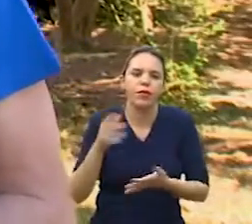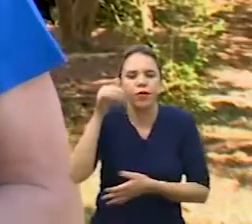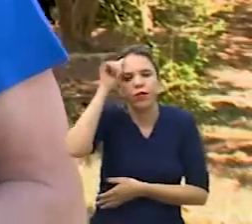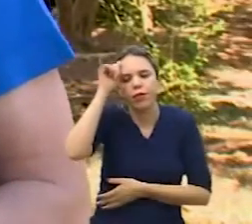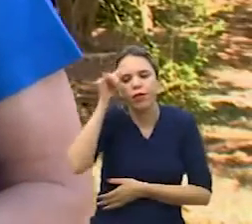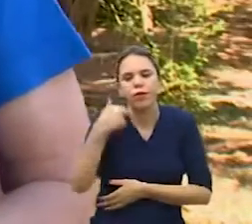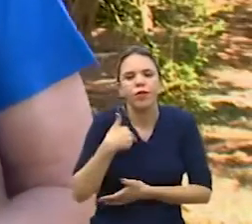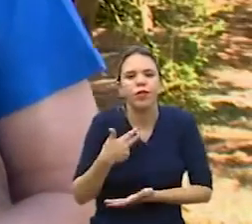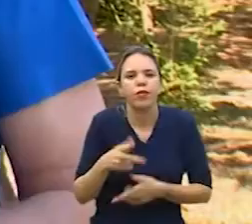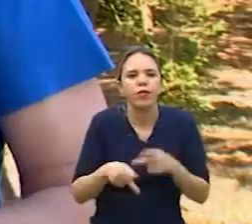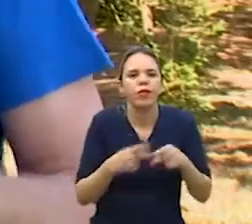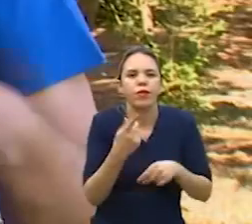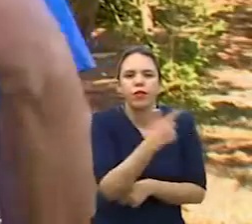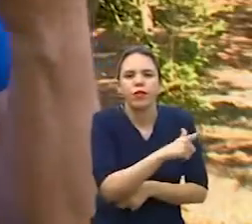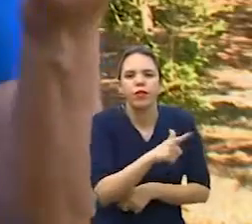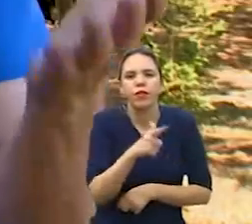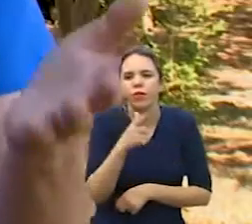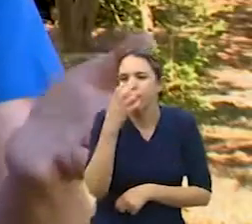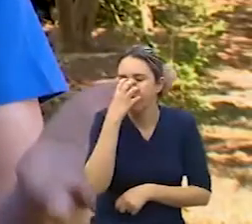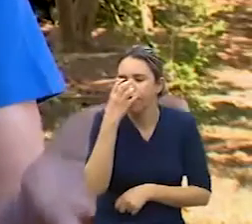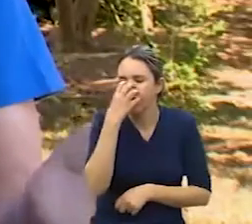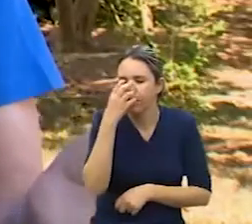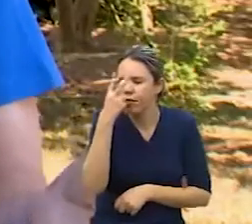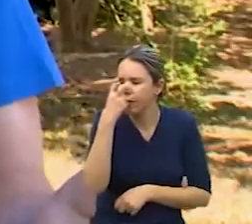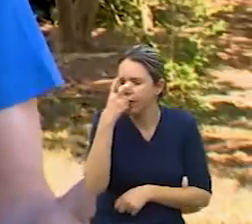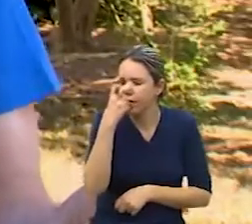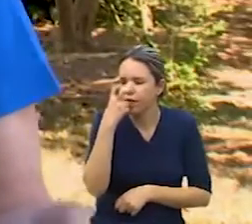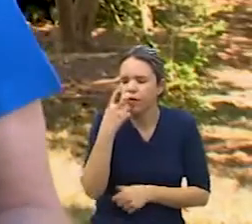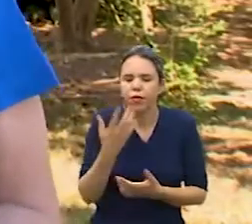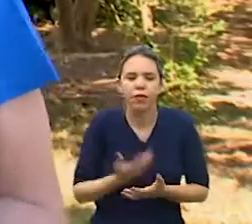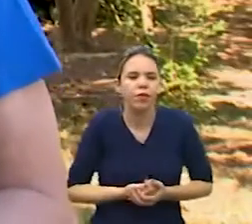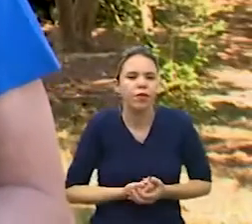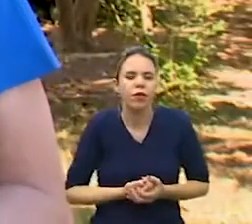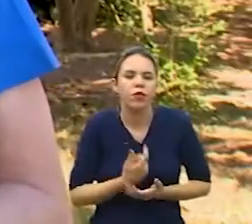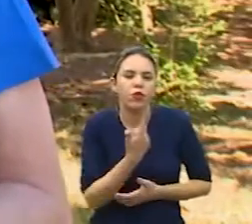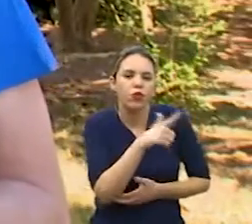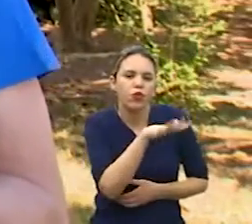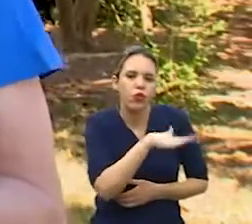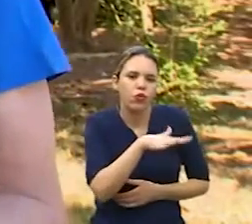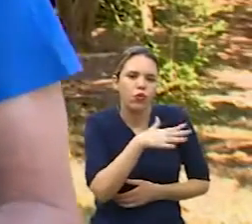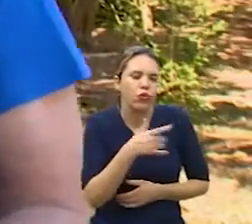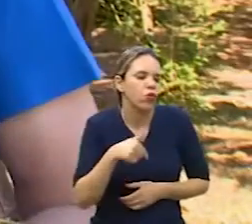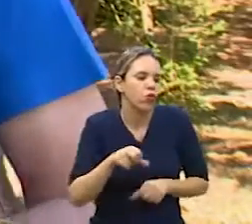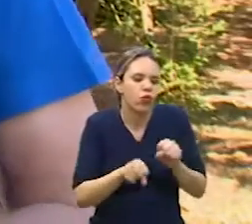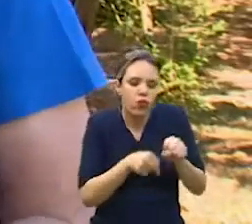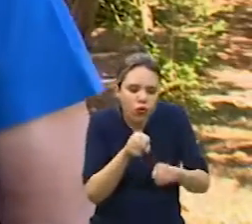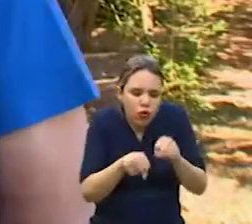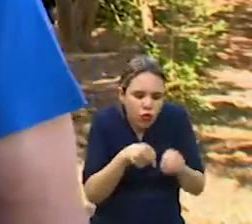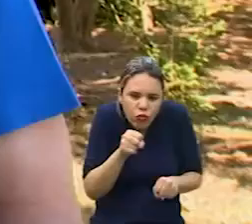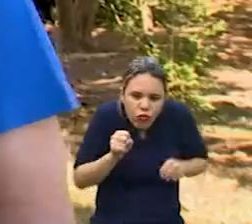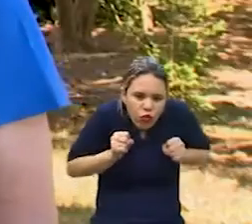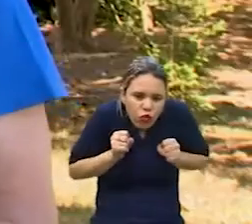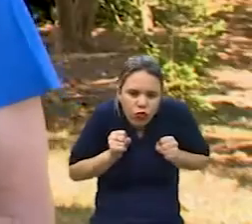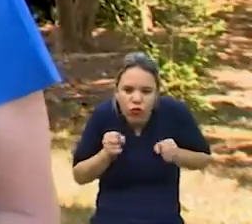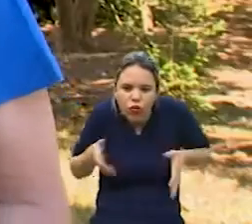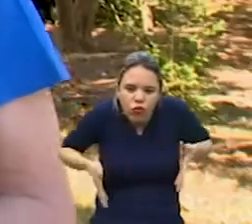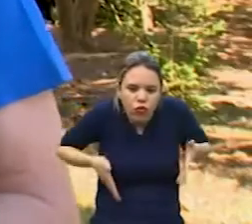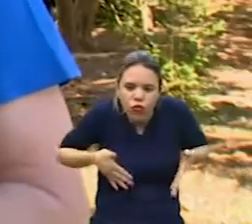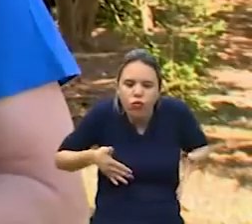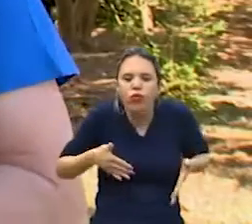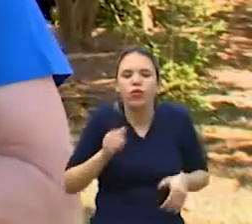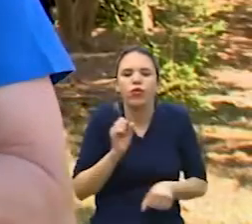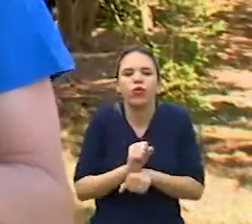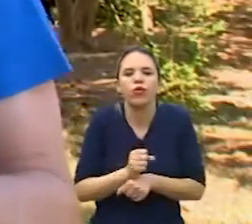né? Tem a vaca Mumu, tem um pitbull que é totalmente cego, e tem os outros que não andam,